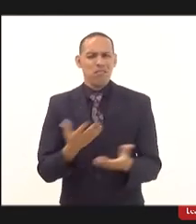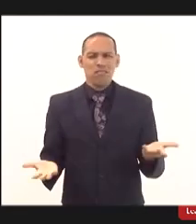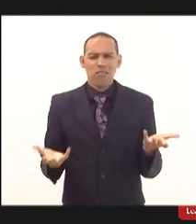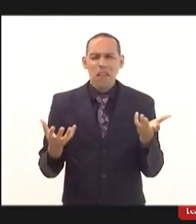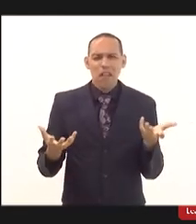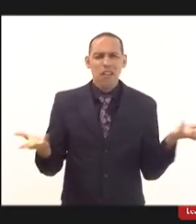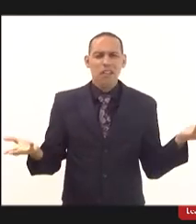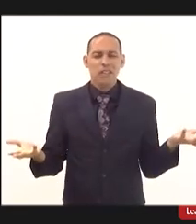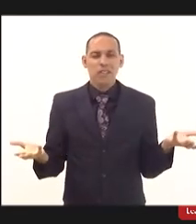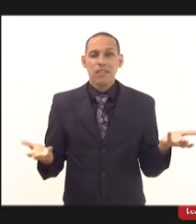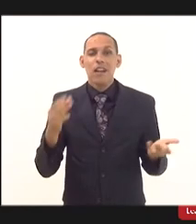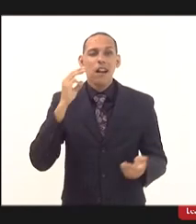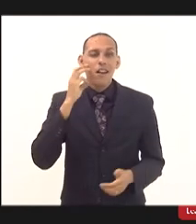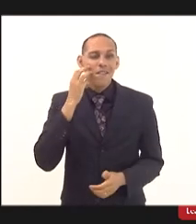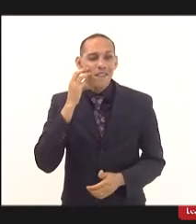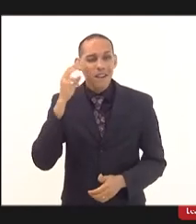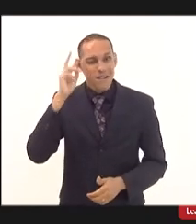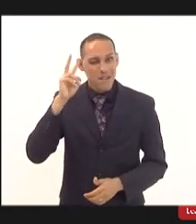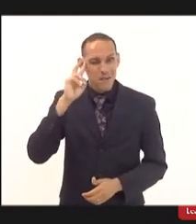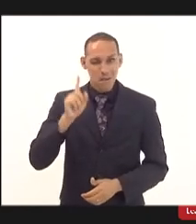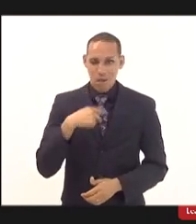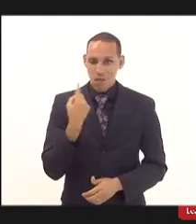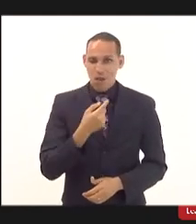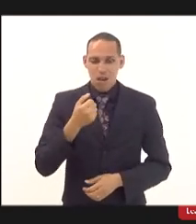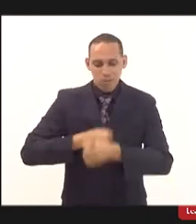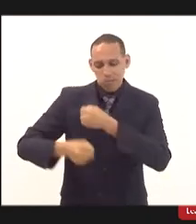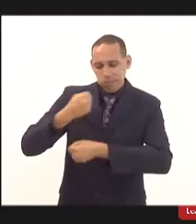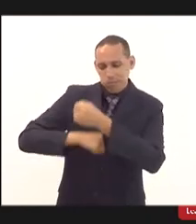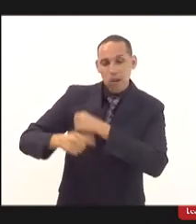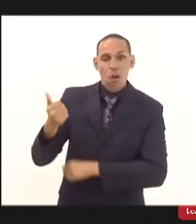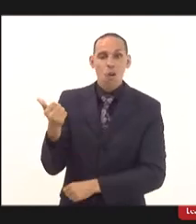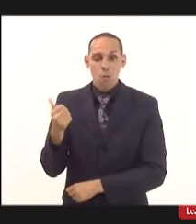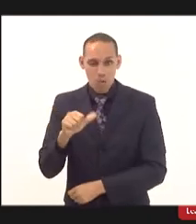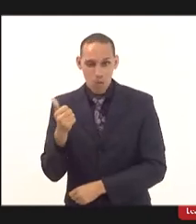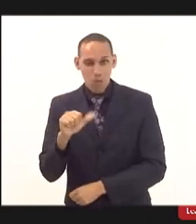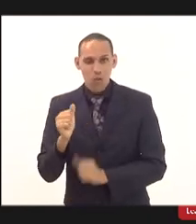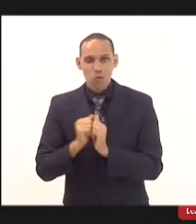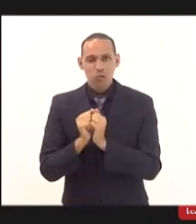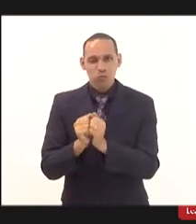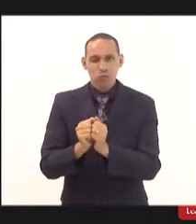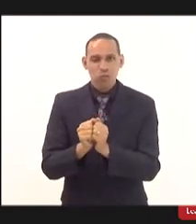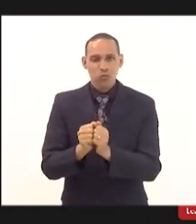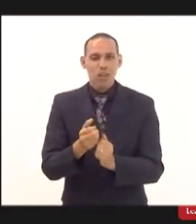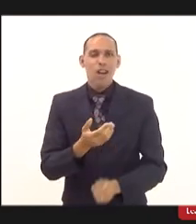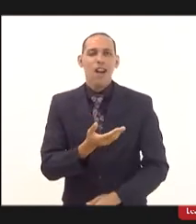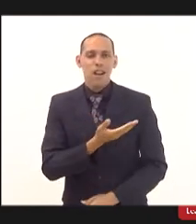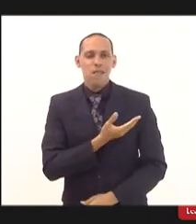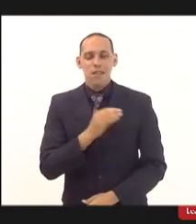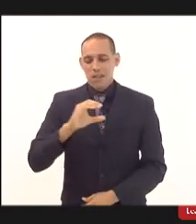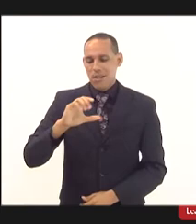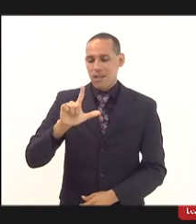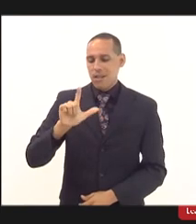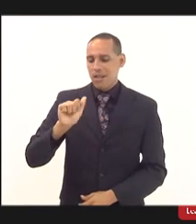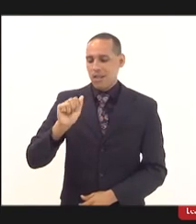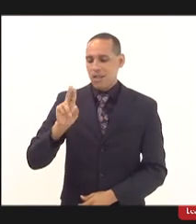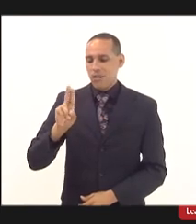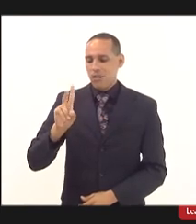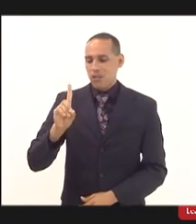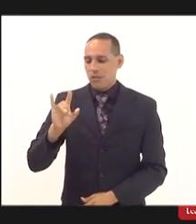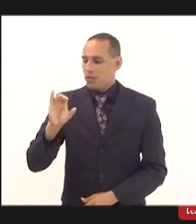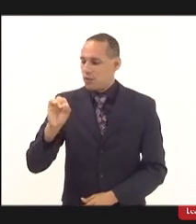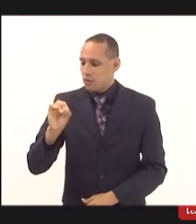isso waldeck lembrou nós aqui 11 anos atrás com o nosso companheiro Cláudio Sales que tá aqui na audiência